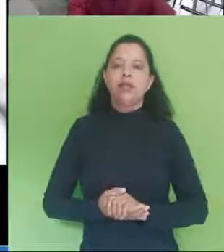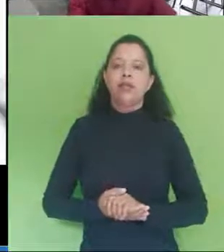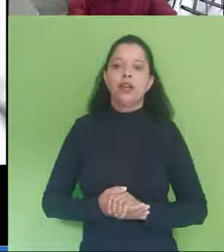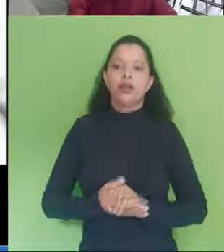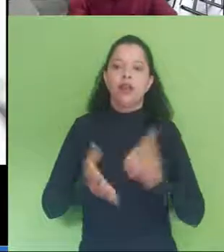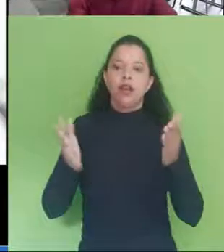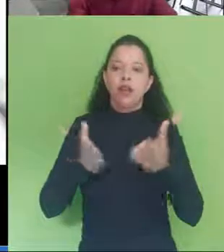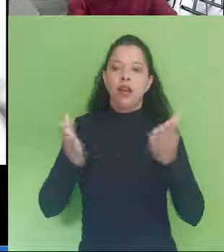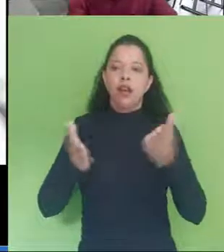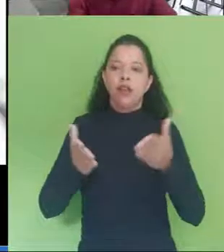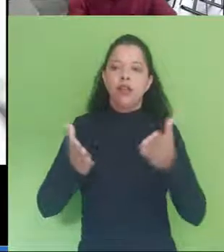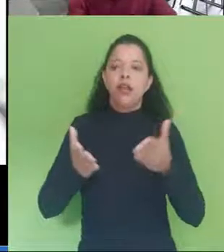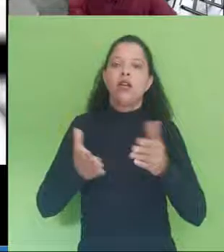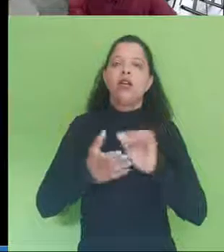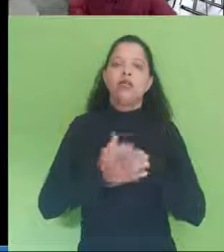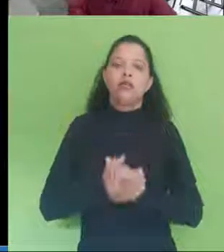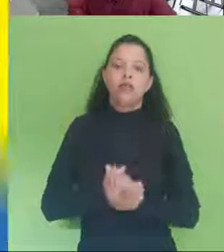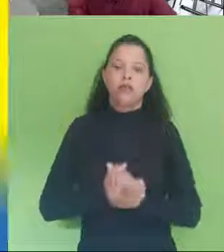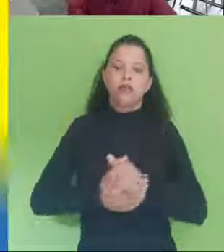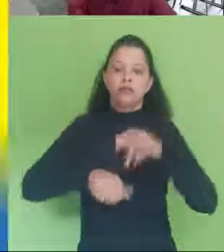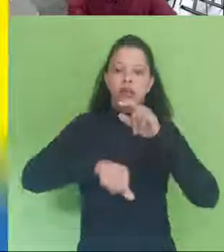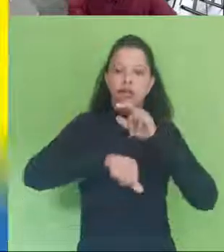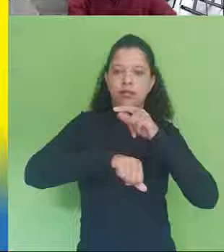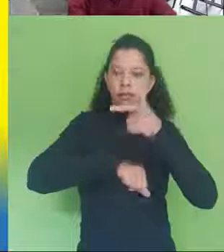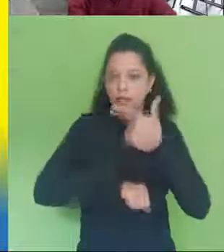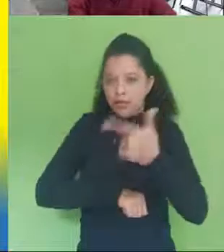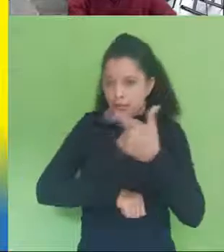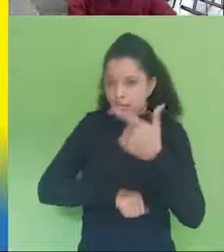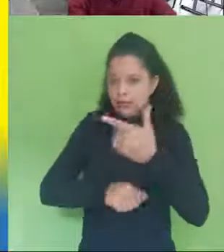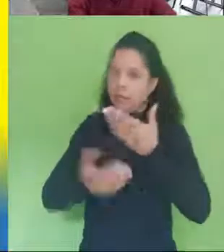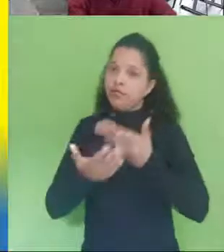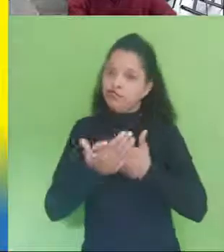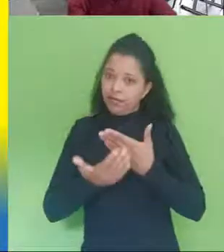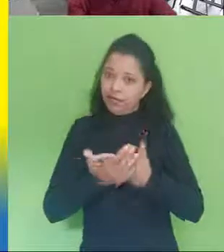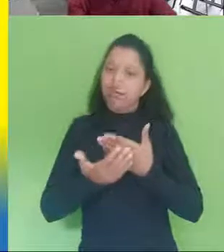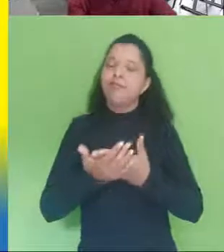então, e vamos agora para a nossa aula 2.